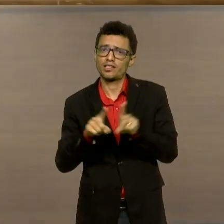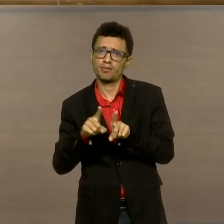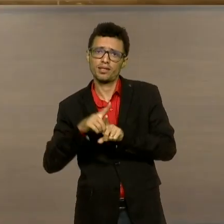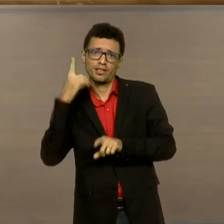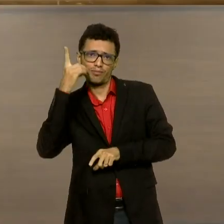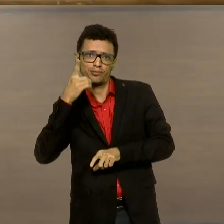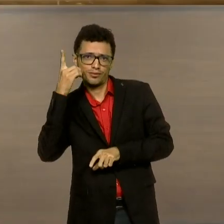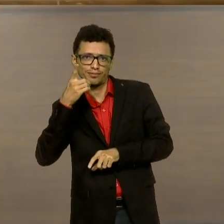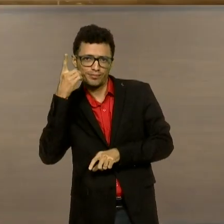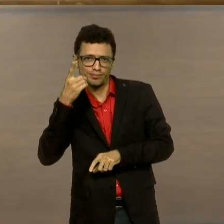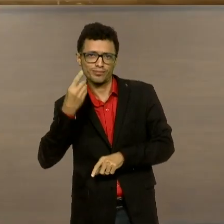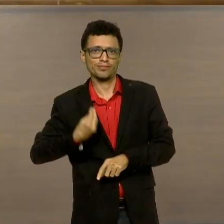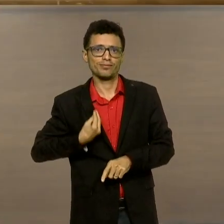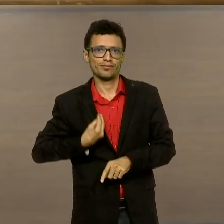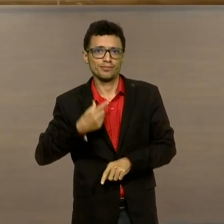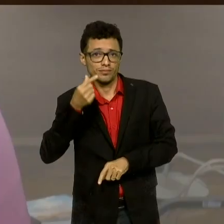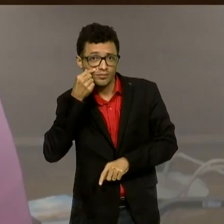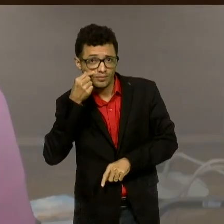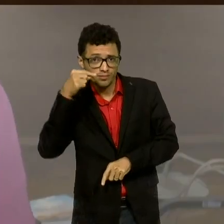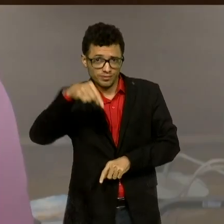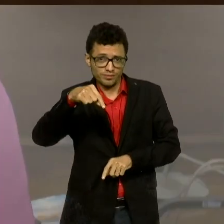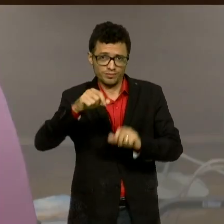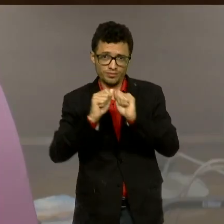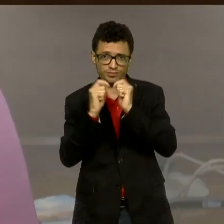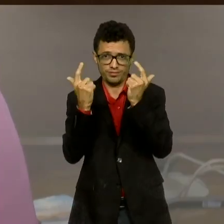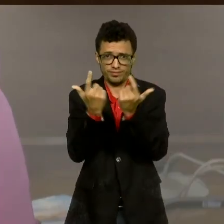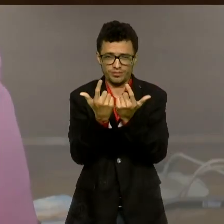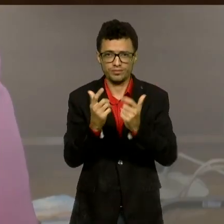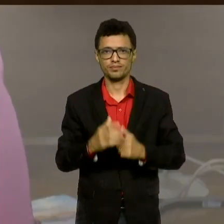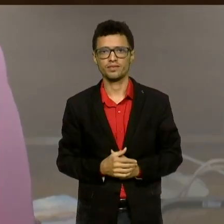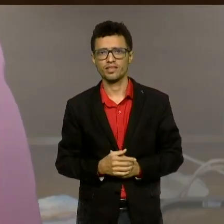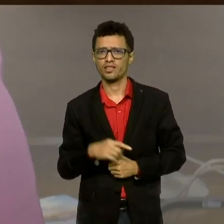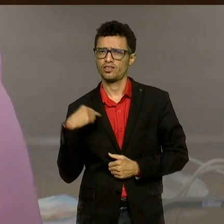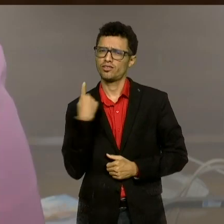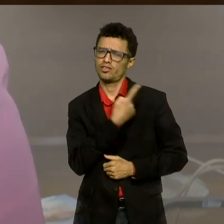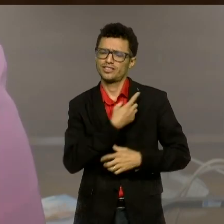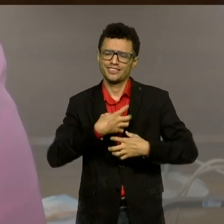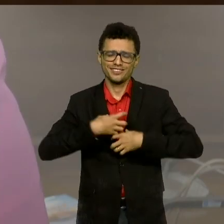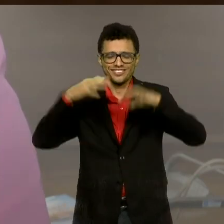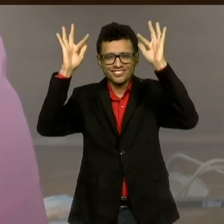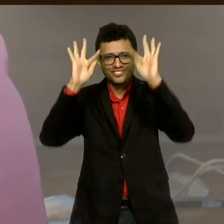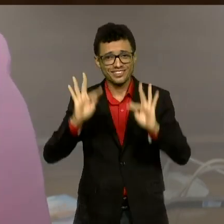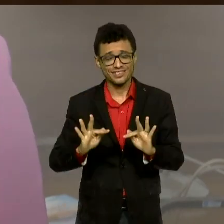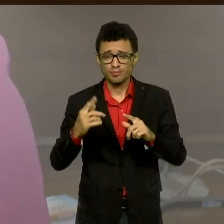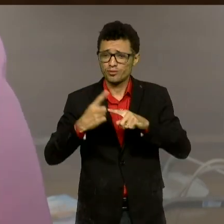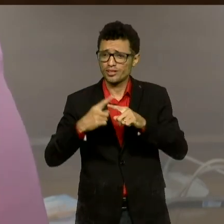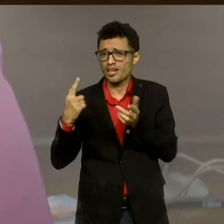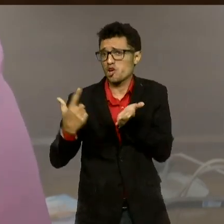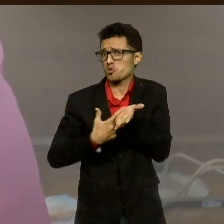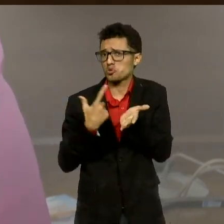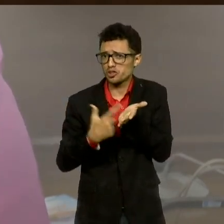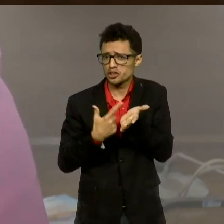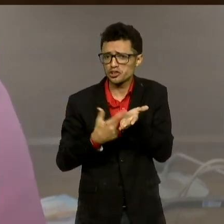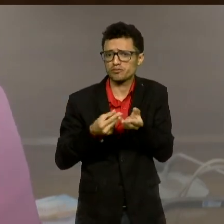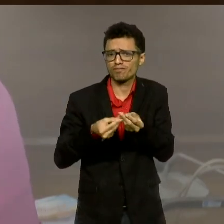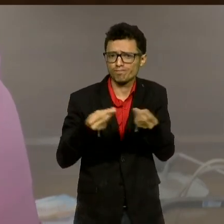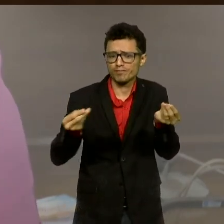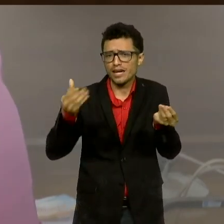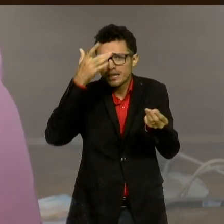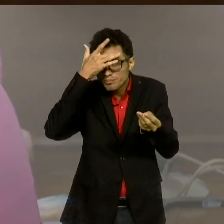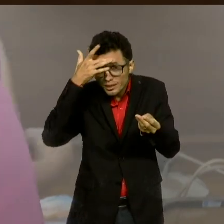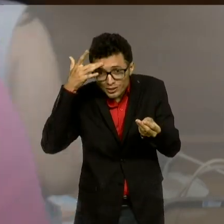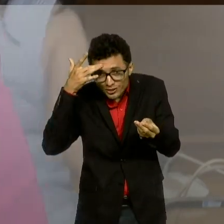evento que aconteceu na sede da alema a gente muito feliz tenho certeza que o livro vai ser muito bem aceito n por todos